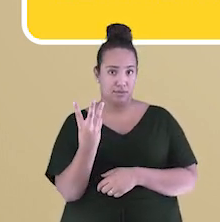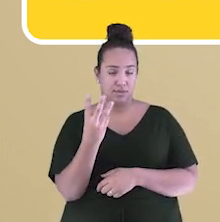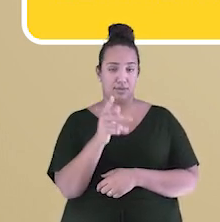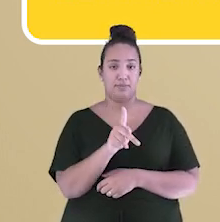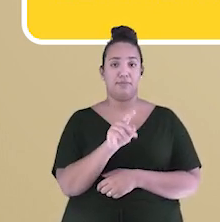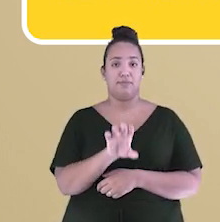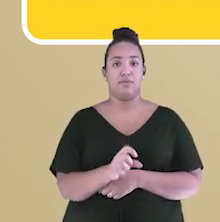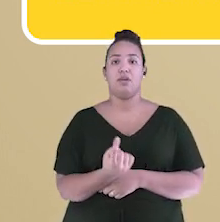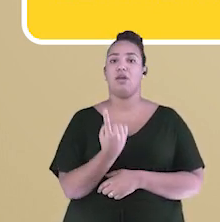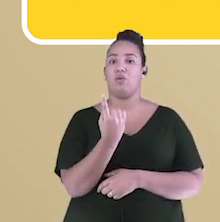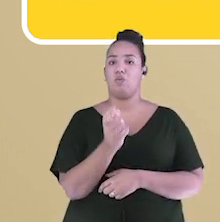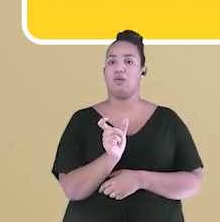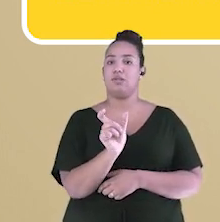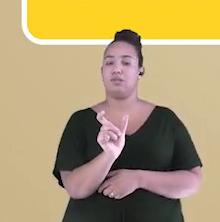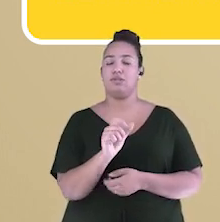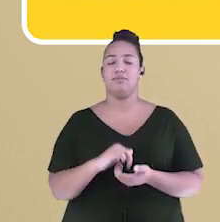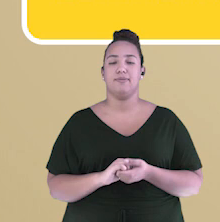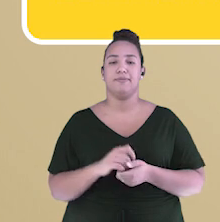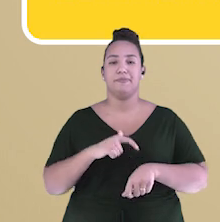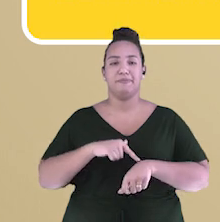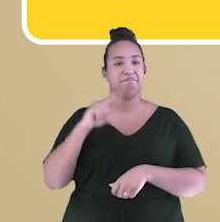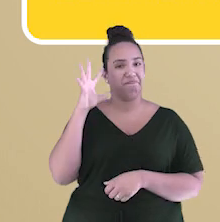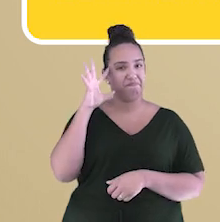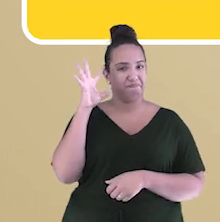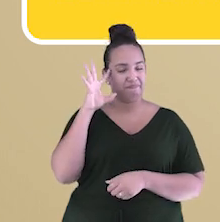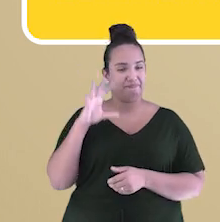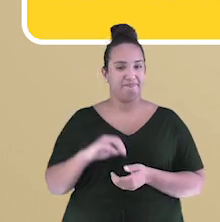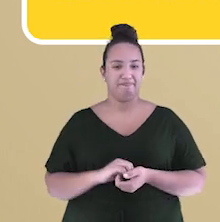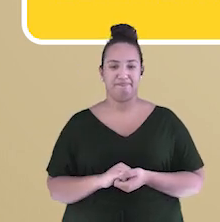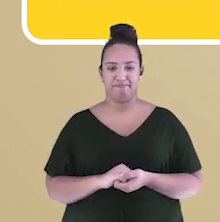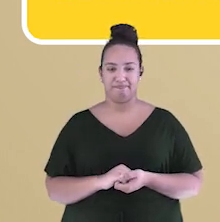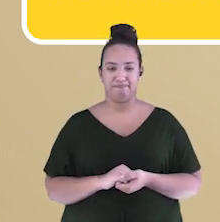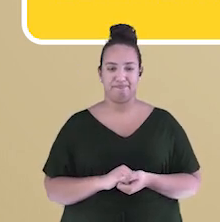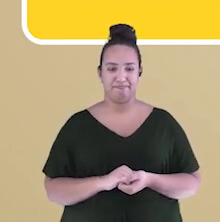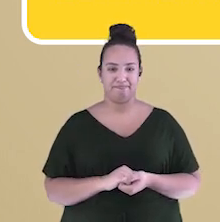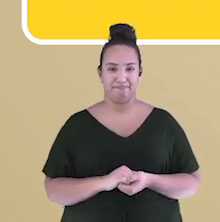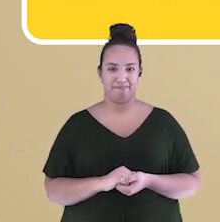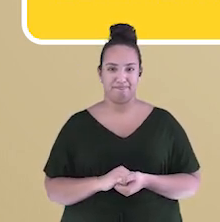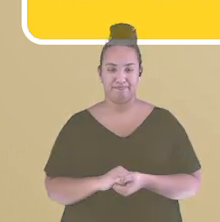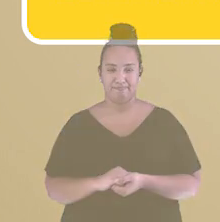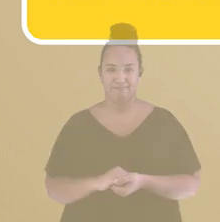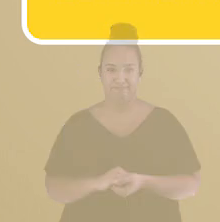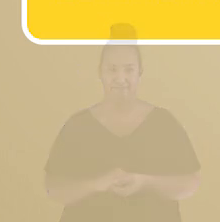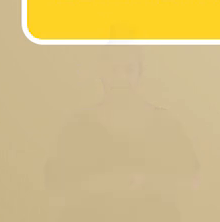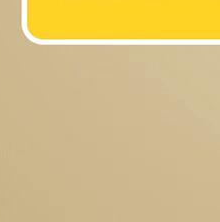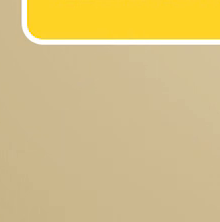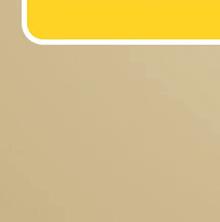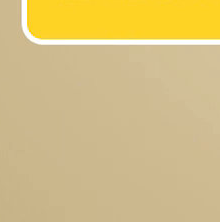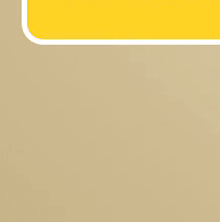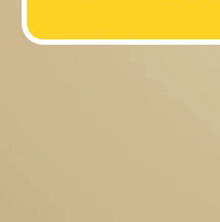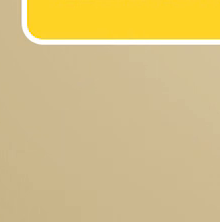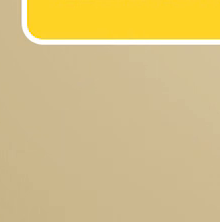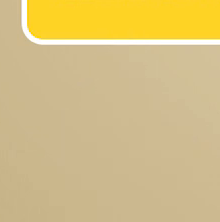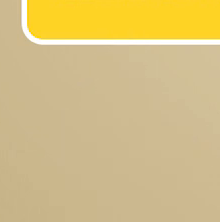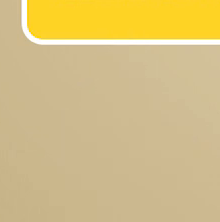Moela, 3 sílabas. Pé, 1 sílaba. Tempo para vocês pensarem.